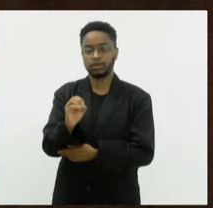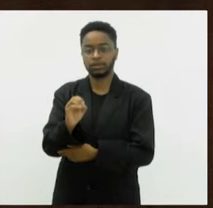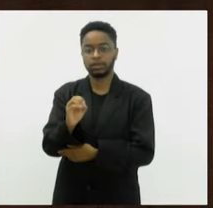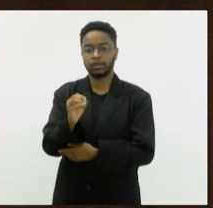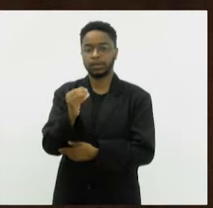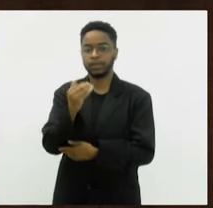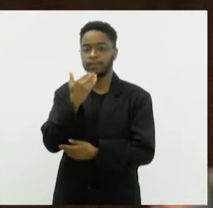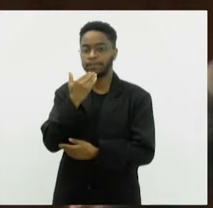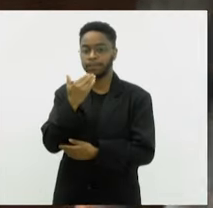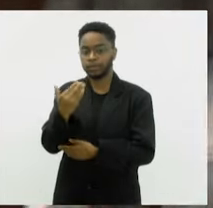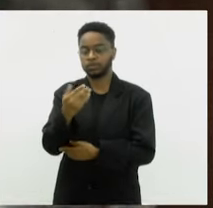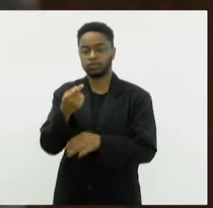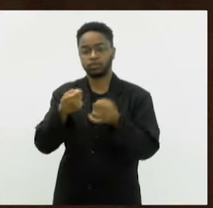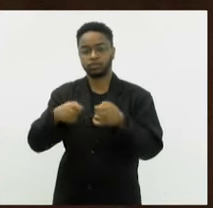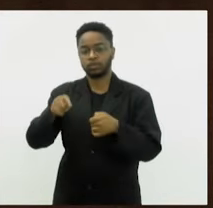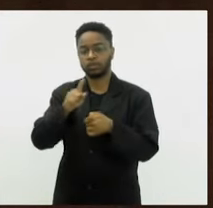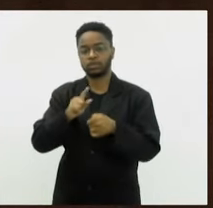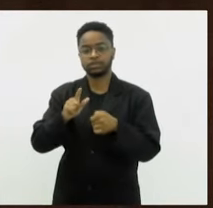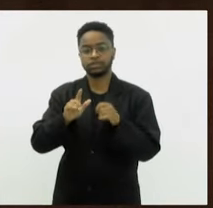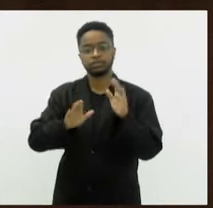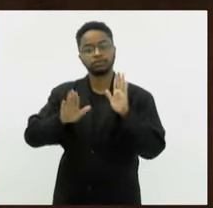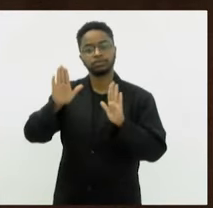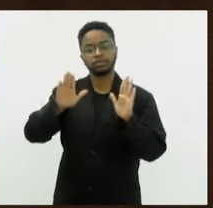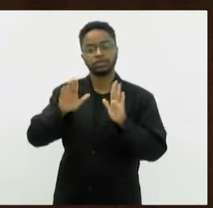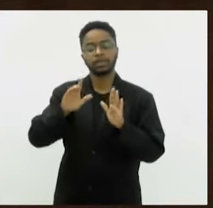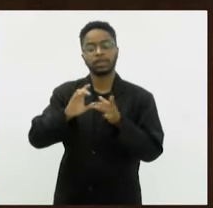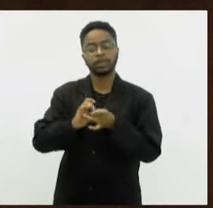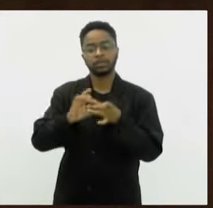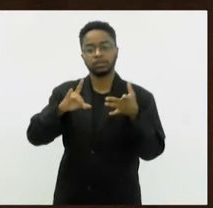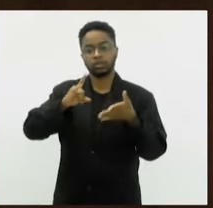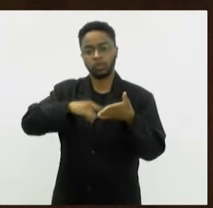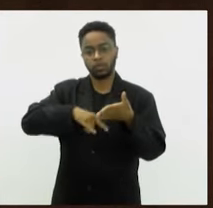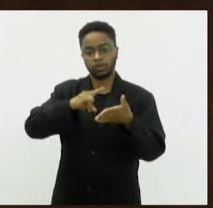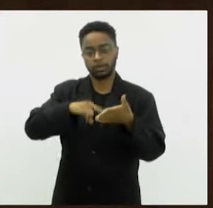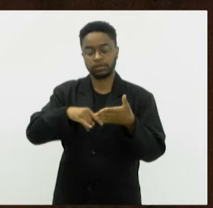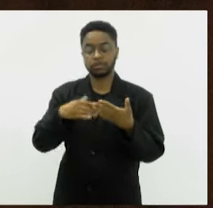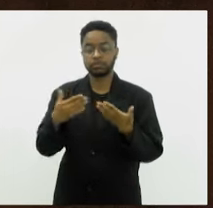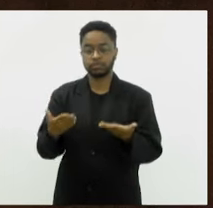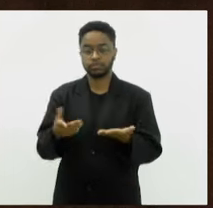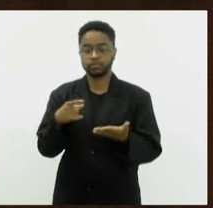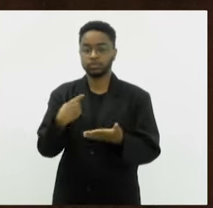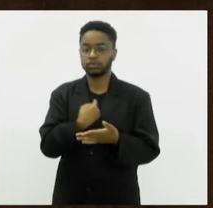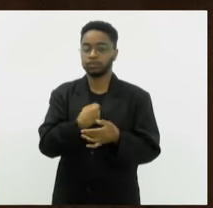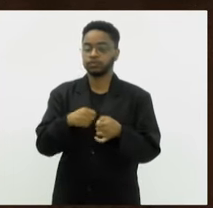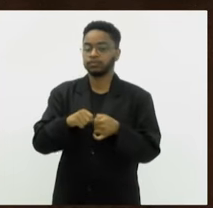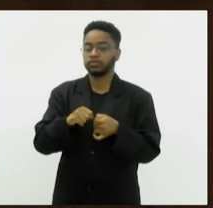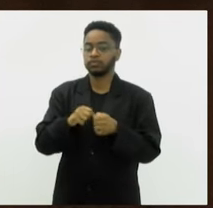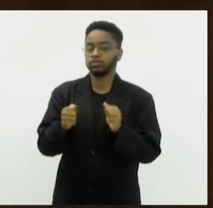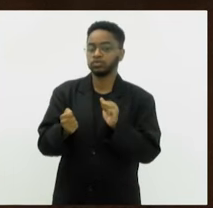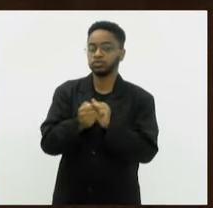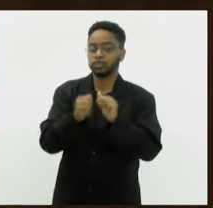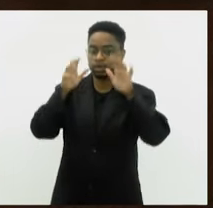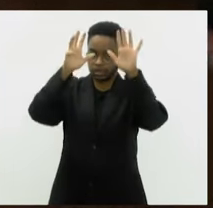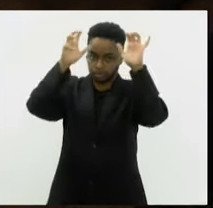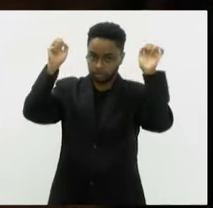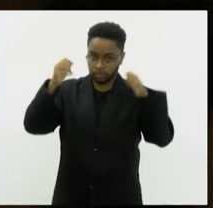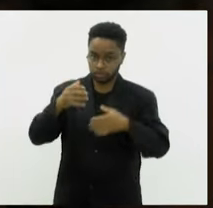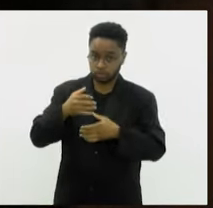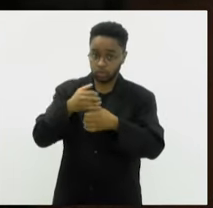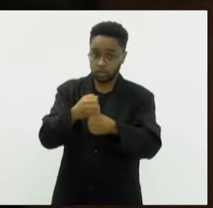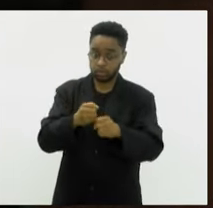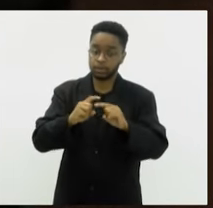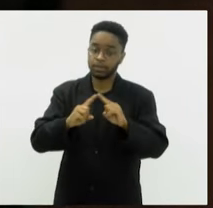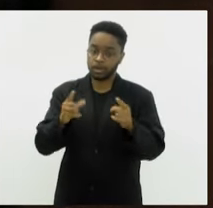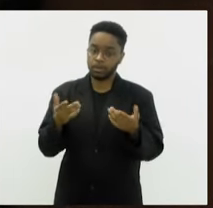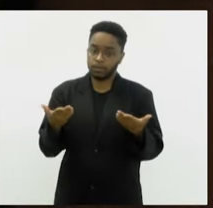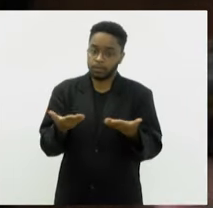licitação. Tudo que nós denunciamos aqui, deputado Luiz Paulo, o Tribunal de Contas acaba de